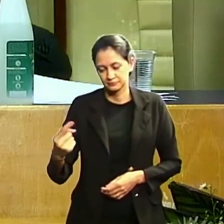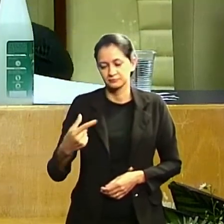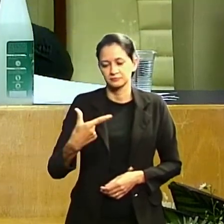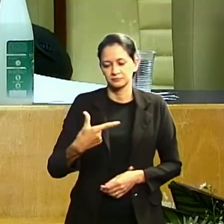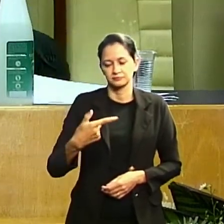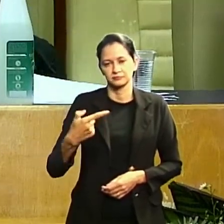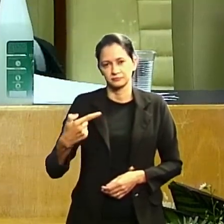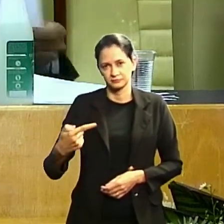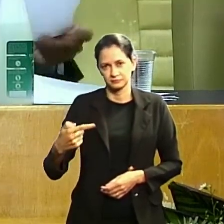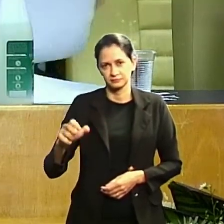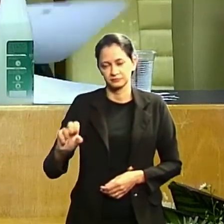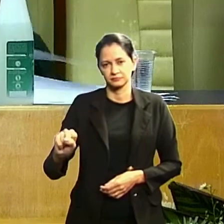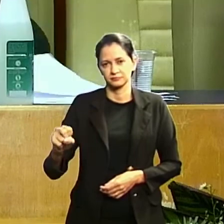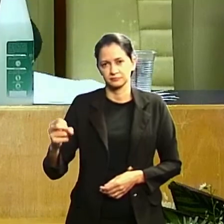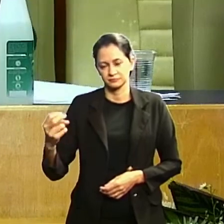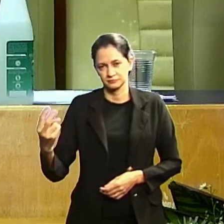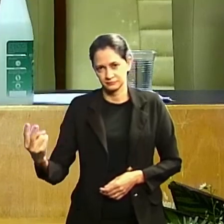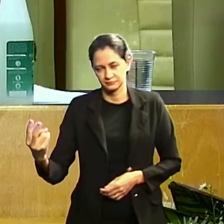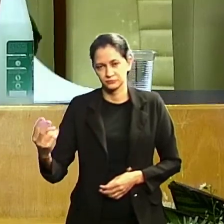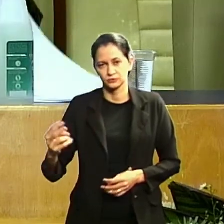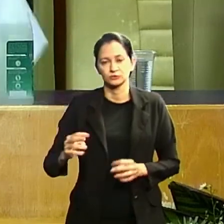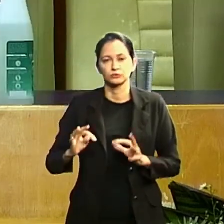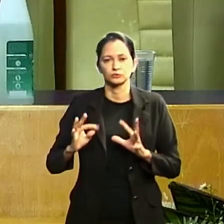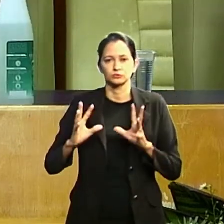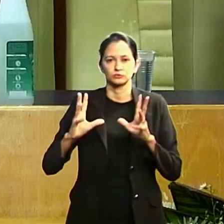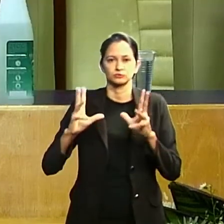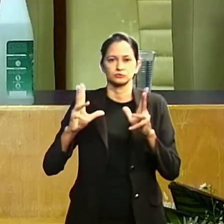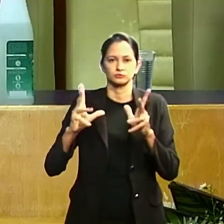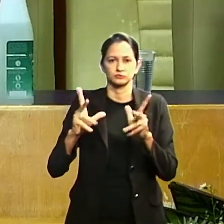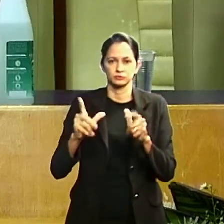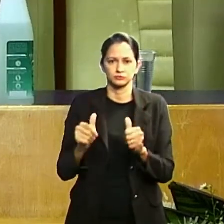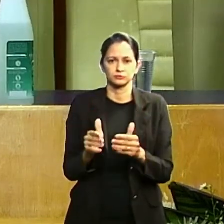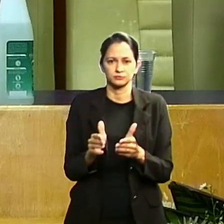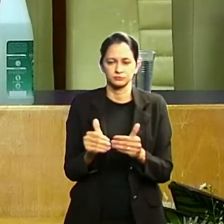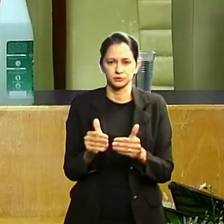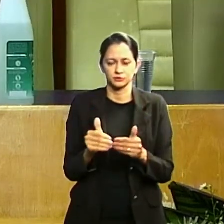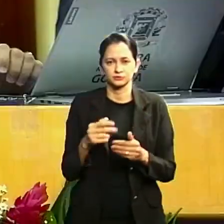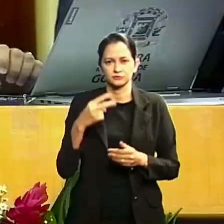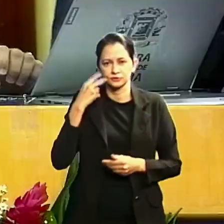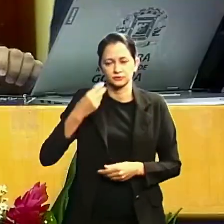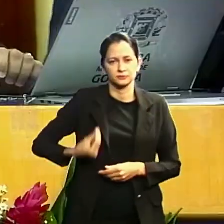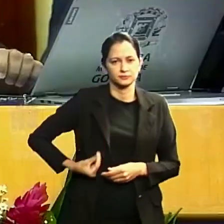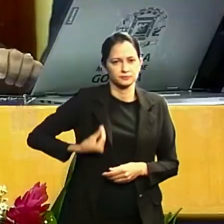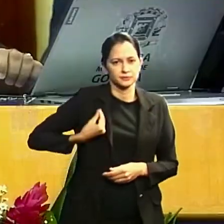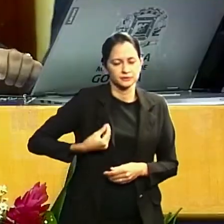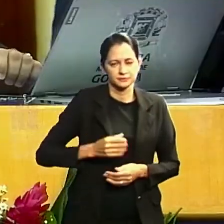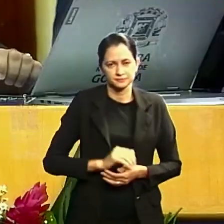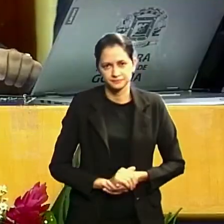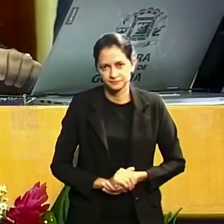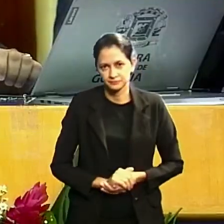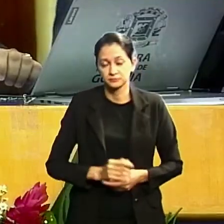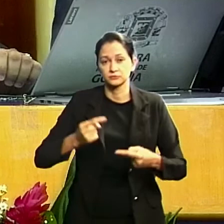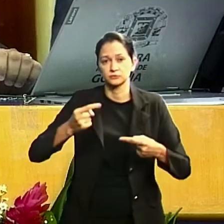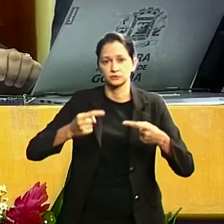Ghiotti, 27, 82, são todos esses os requerimentos dos vereadores presentes.